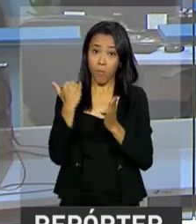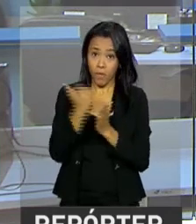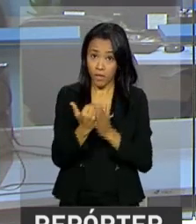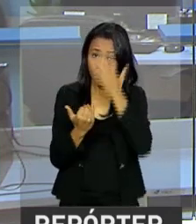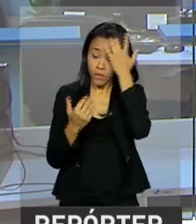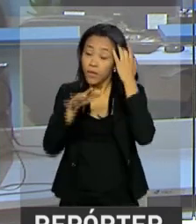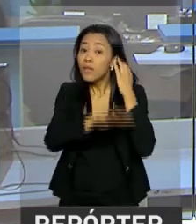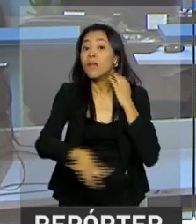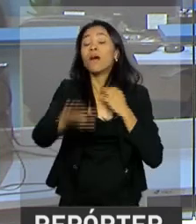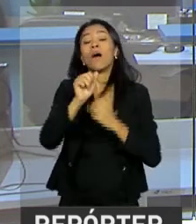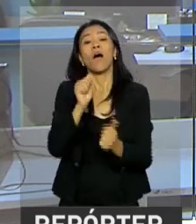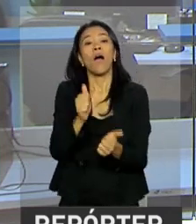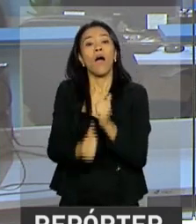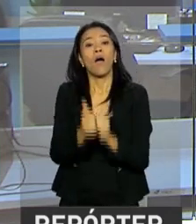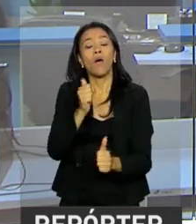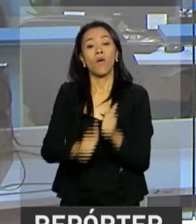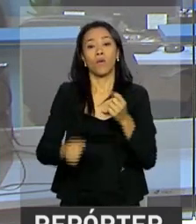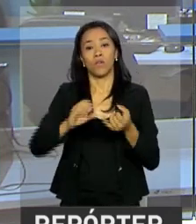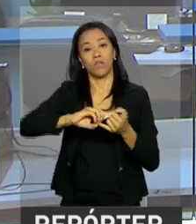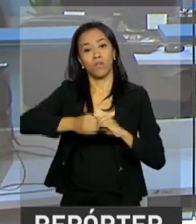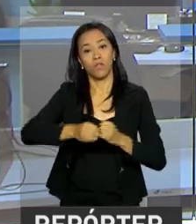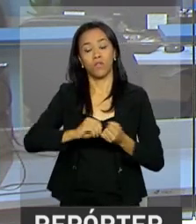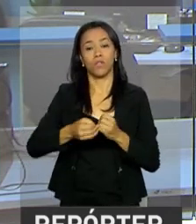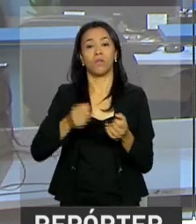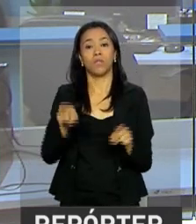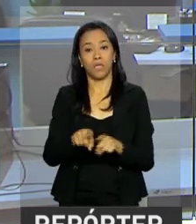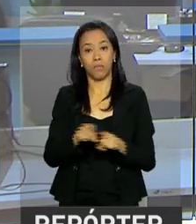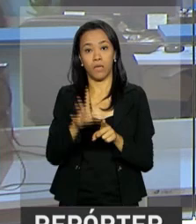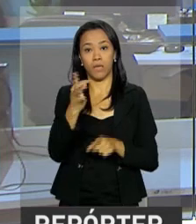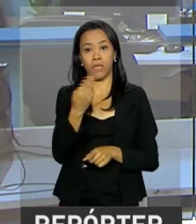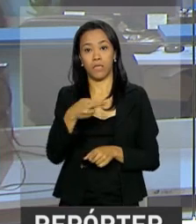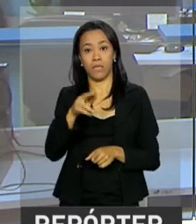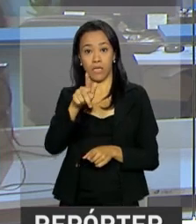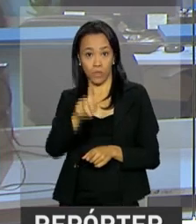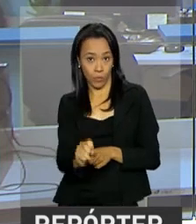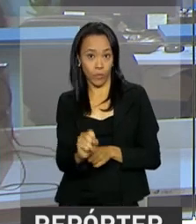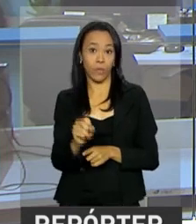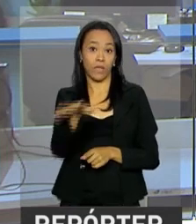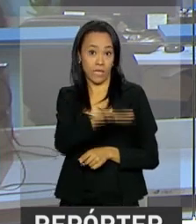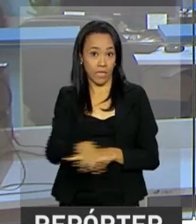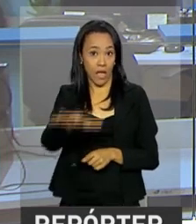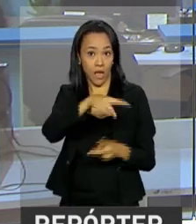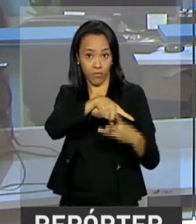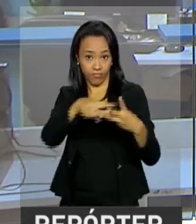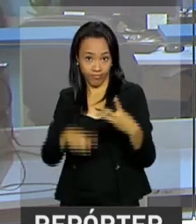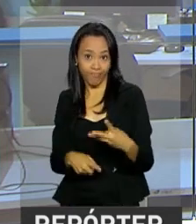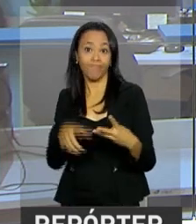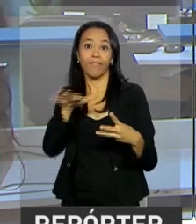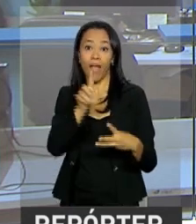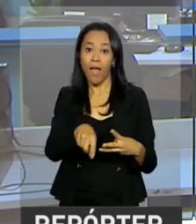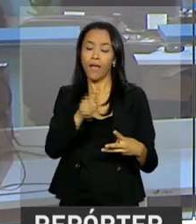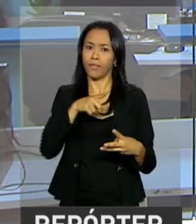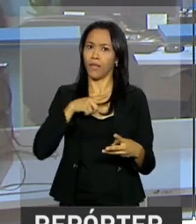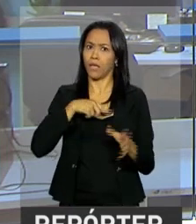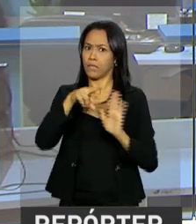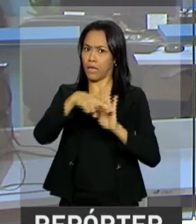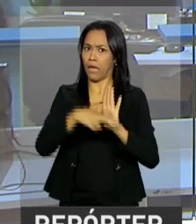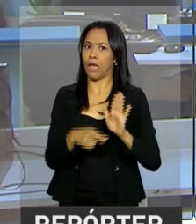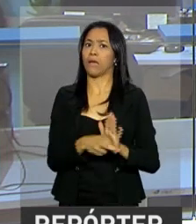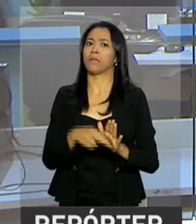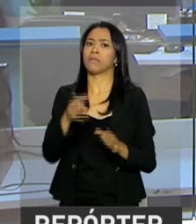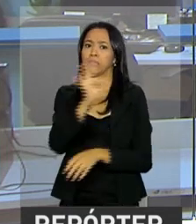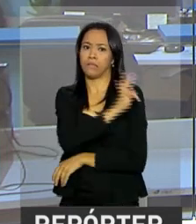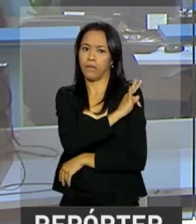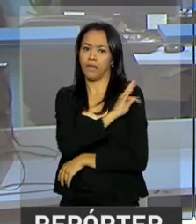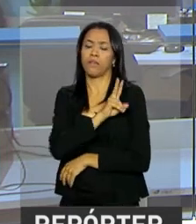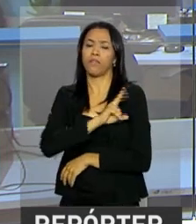de arroz, feijão e trigo. E os produtores desses três tipos de grãos contam agora com normas técnicas que vão